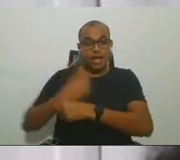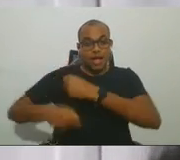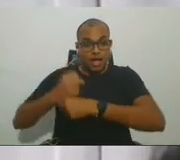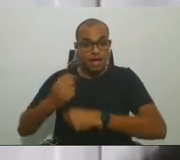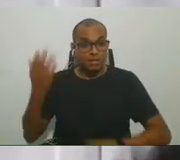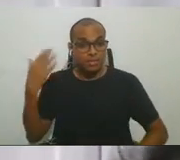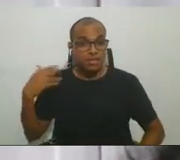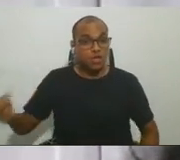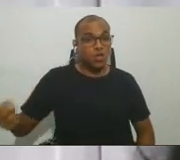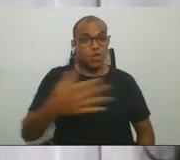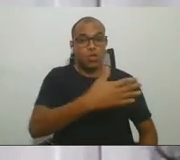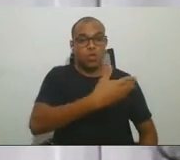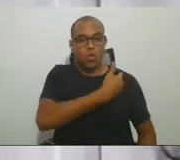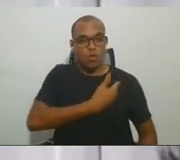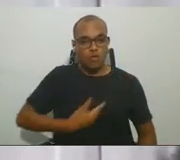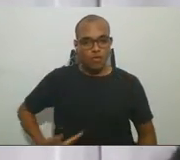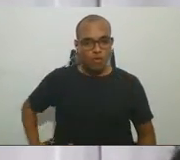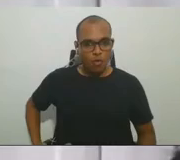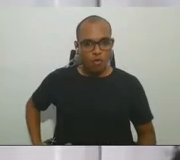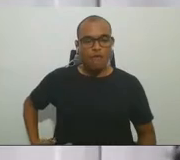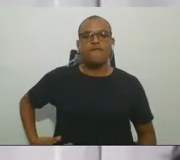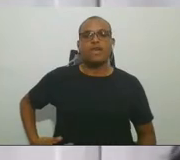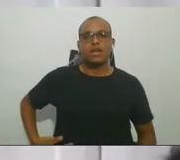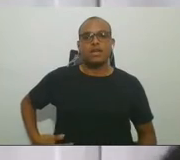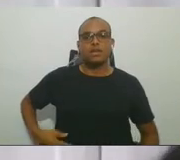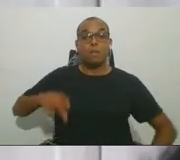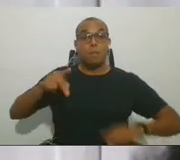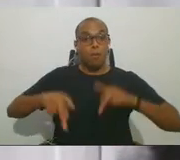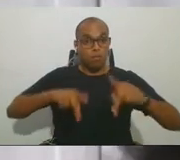governo nacional e popular,